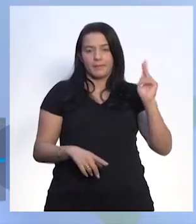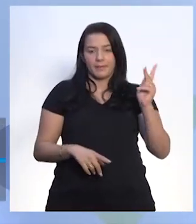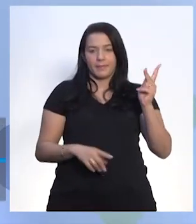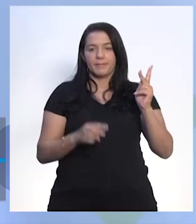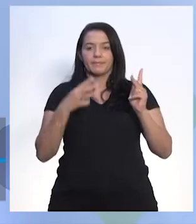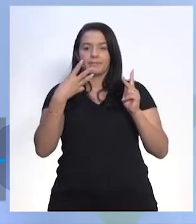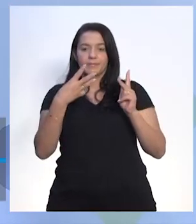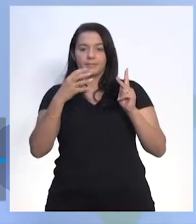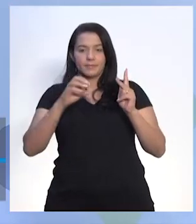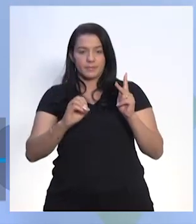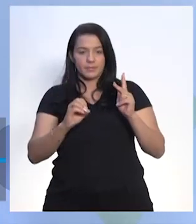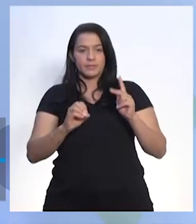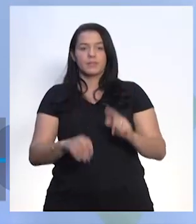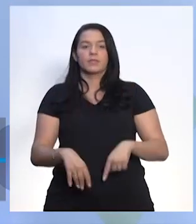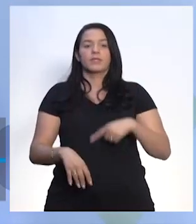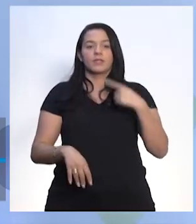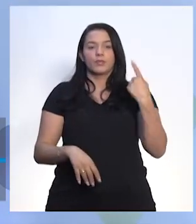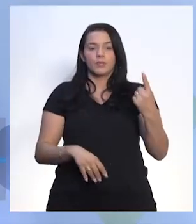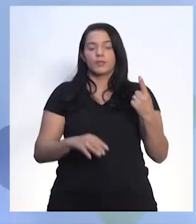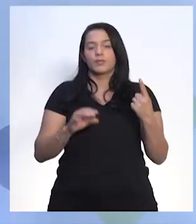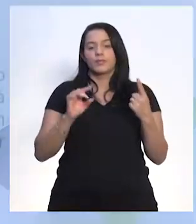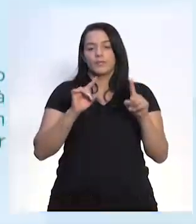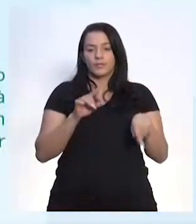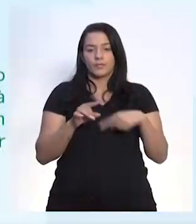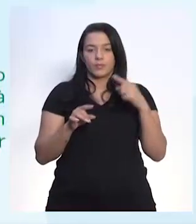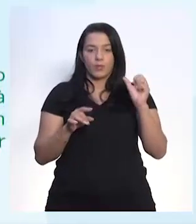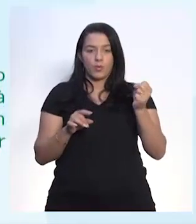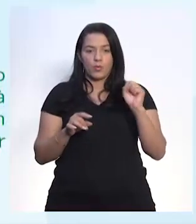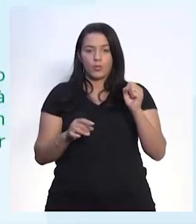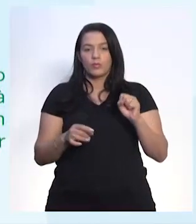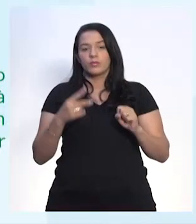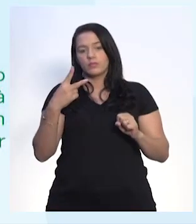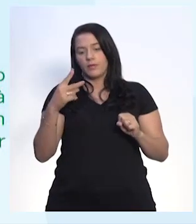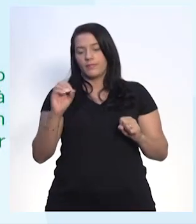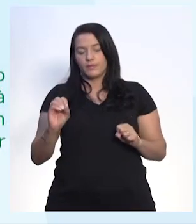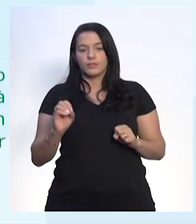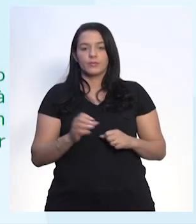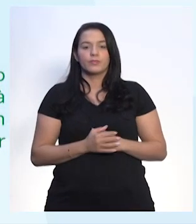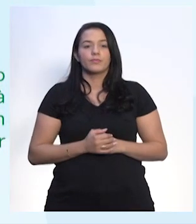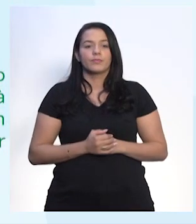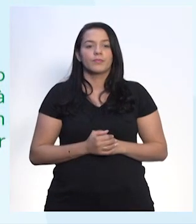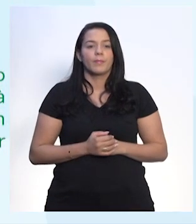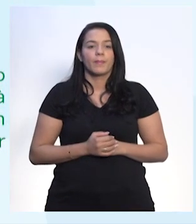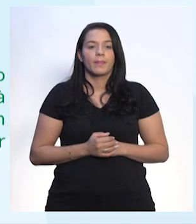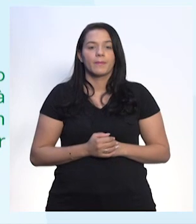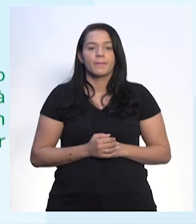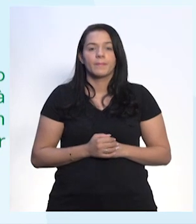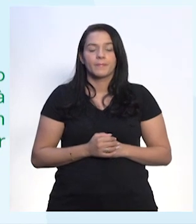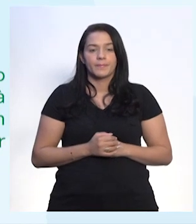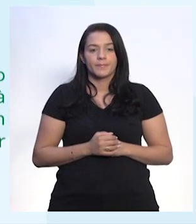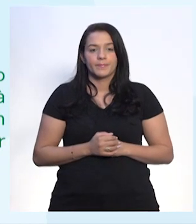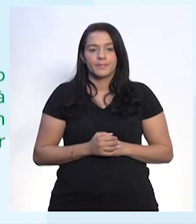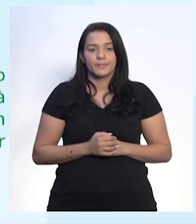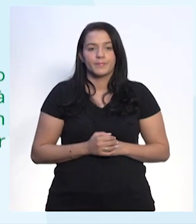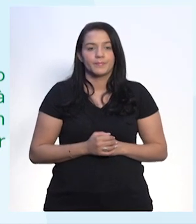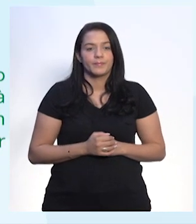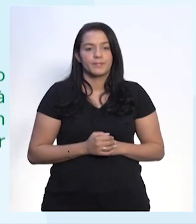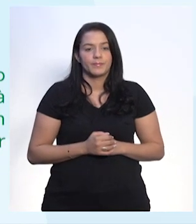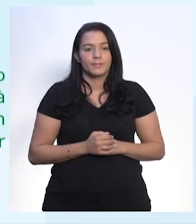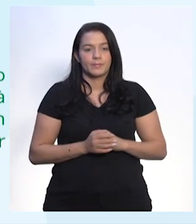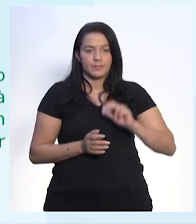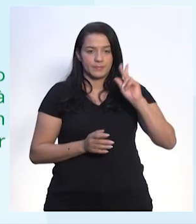como 1,8 está Sim. para 20, também dá certo. Se eu escrevesse assim, ó, H